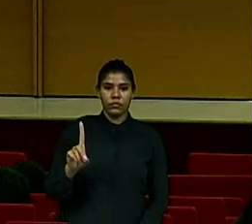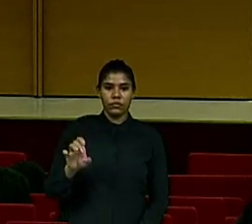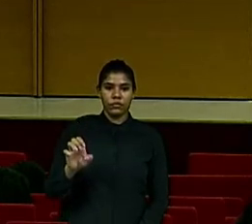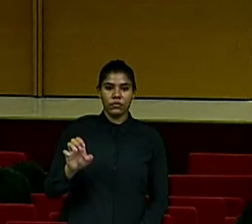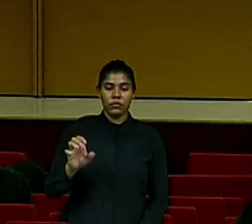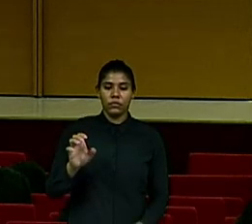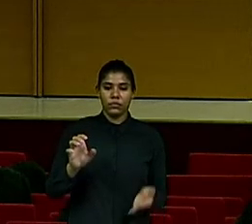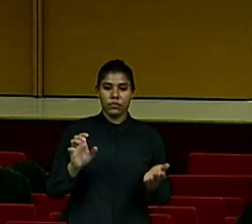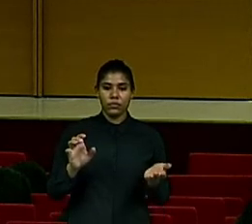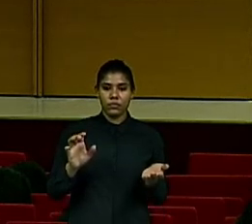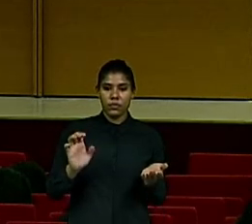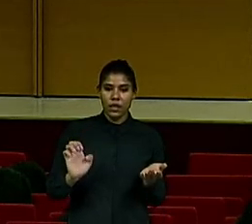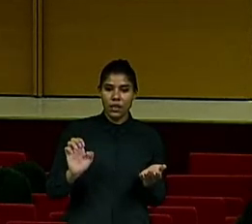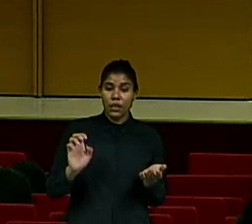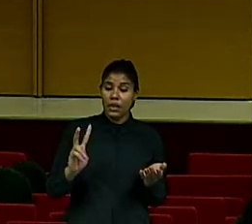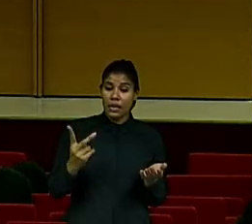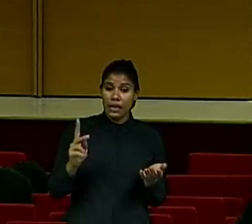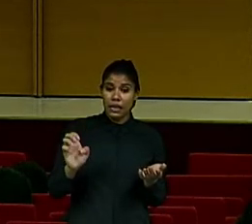hemorrágica